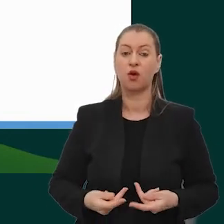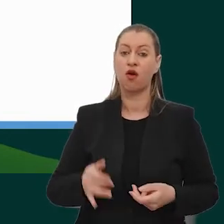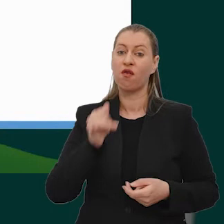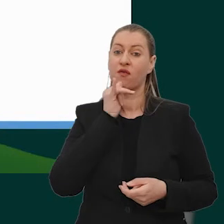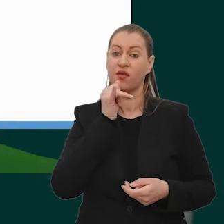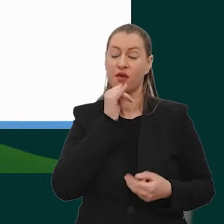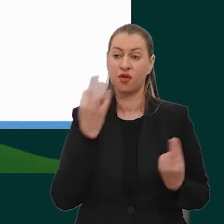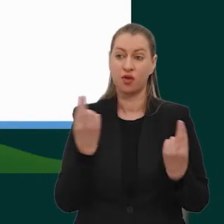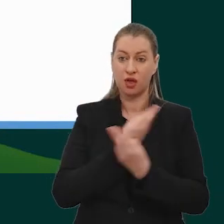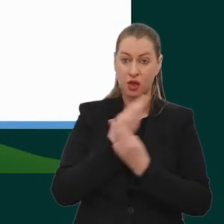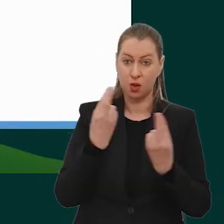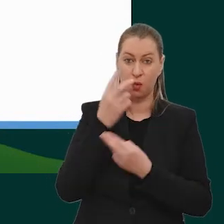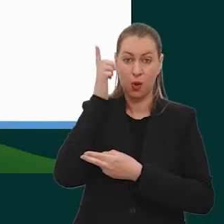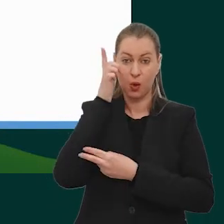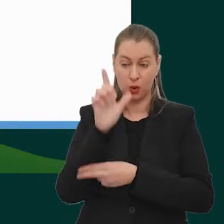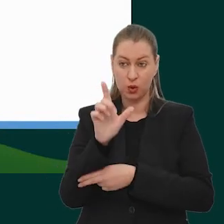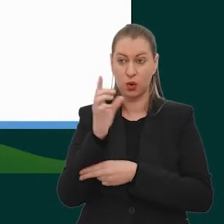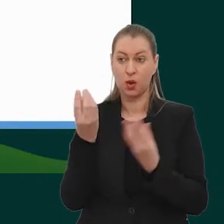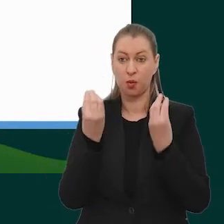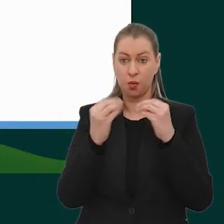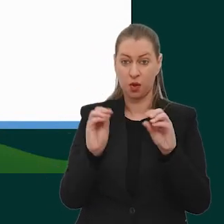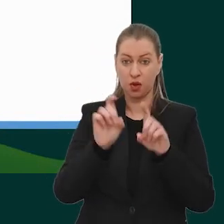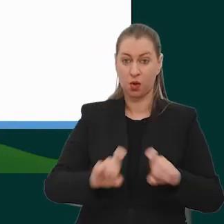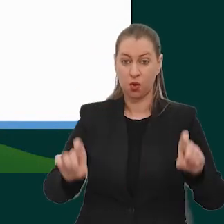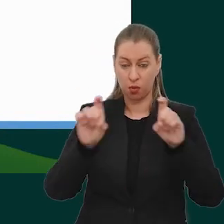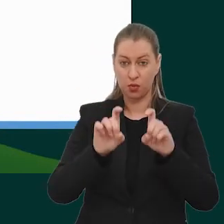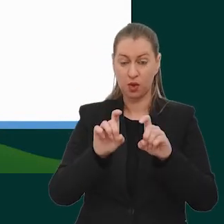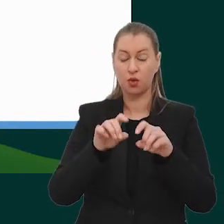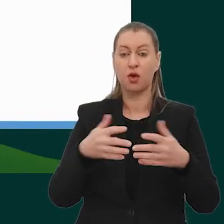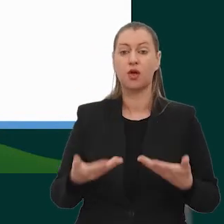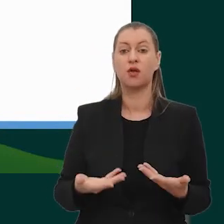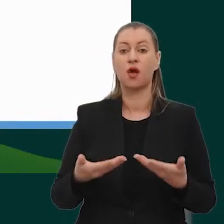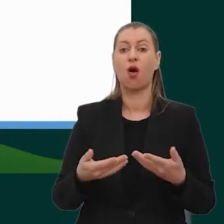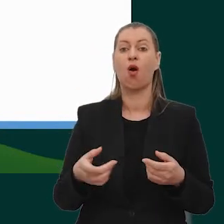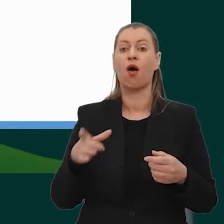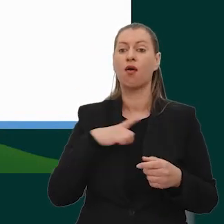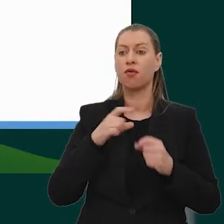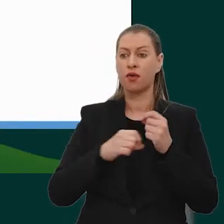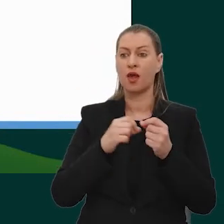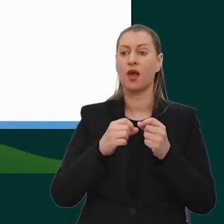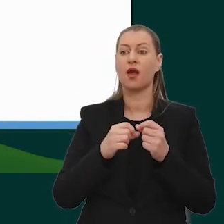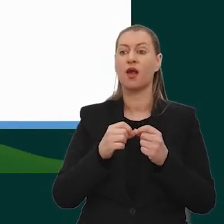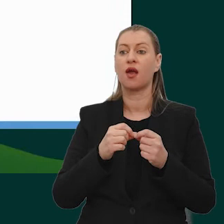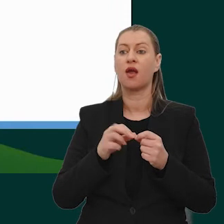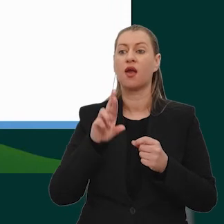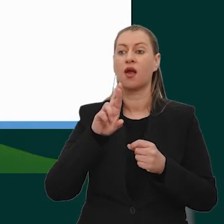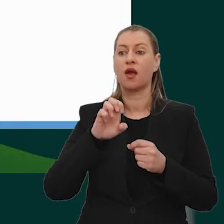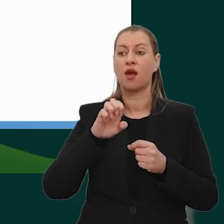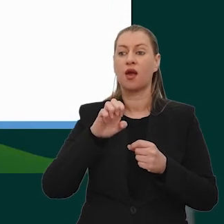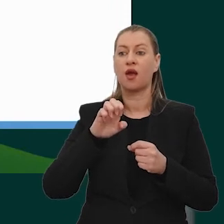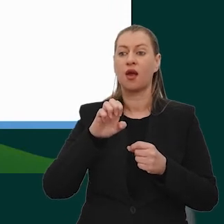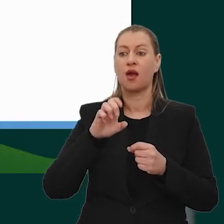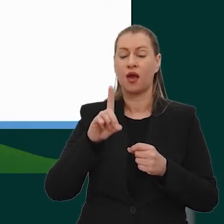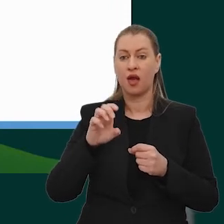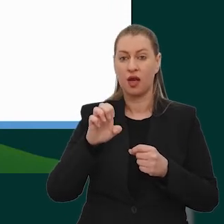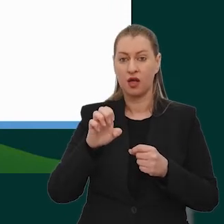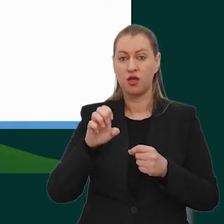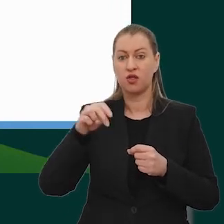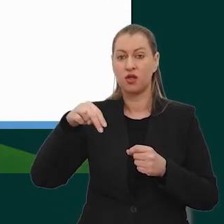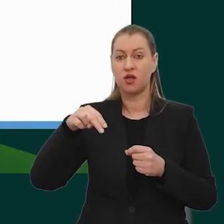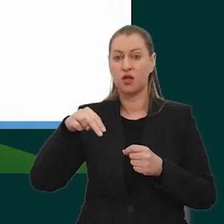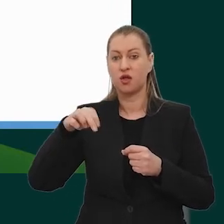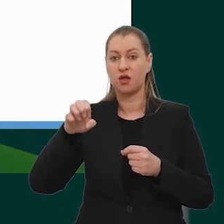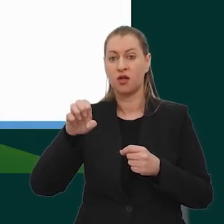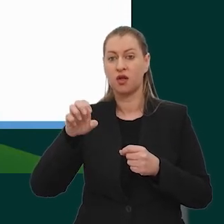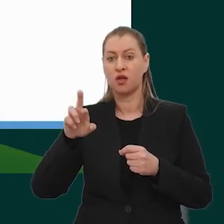tipo de relacionamento para a gente conseguir colocar no computador. Redes neurais, que o professor Juliano já deu uma introduzida do